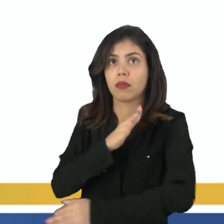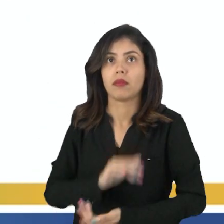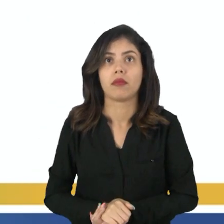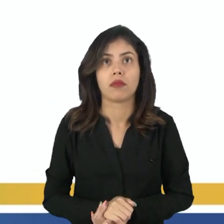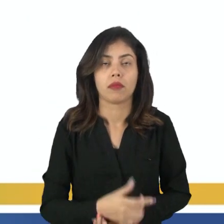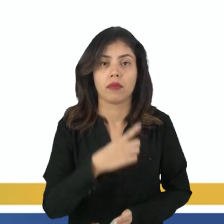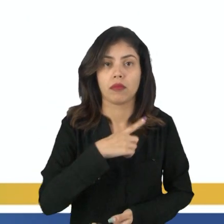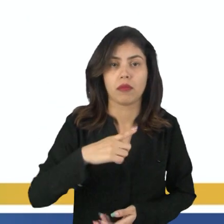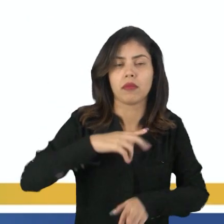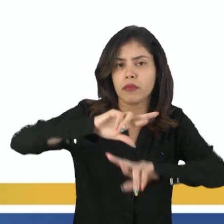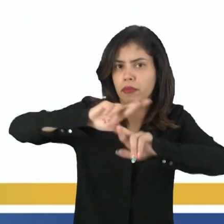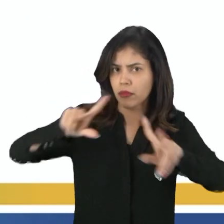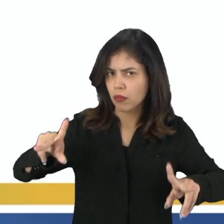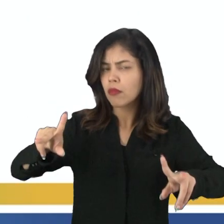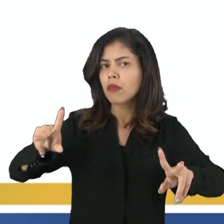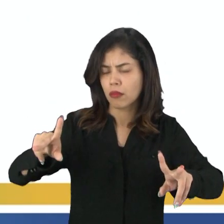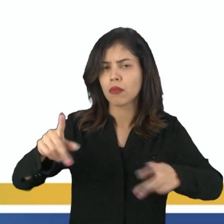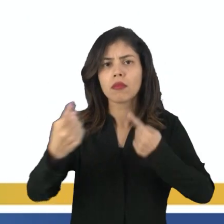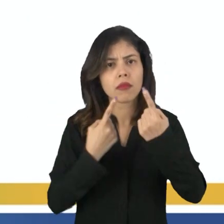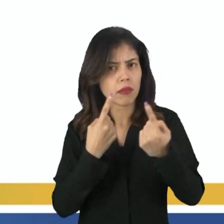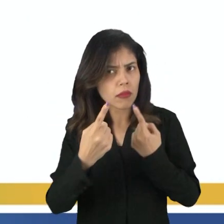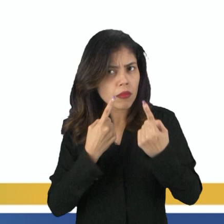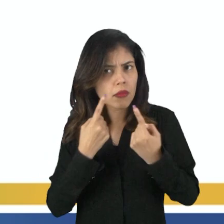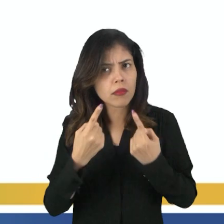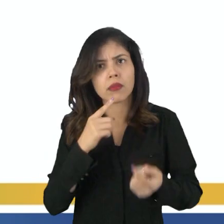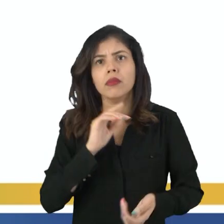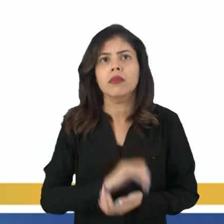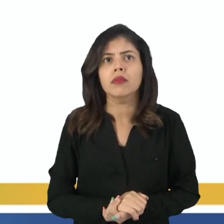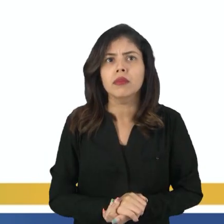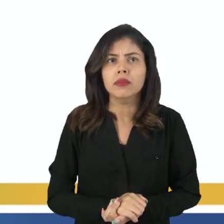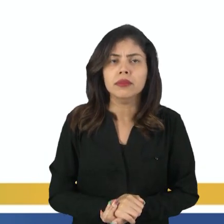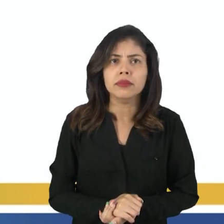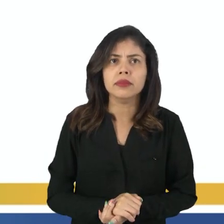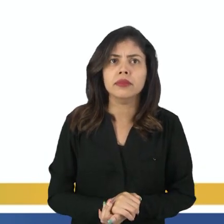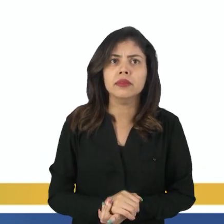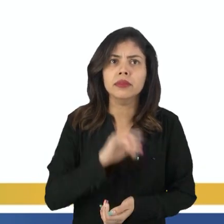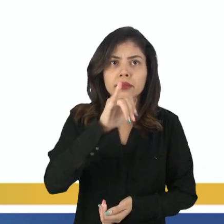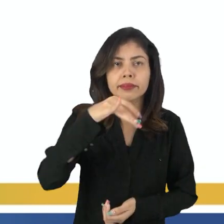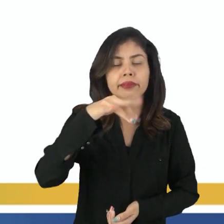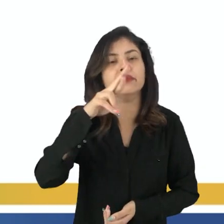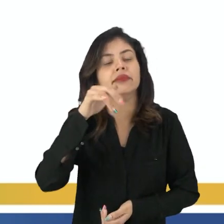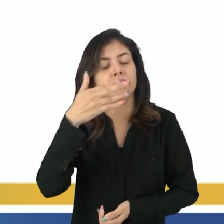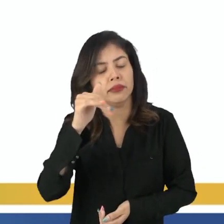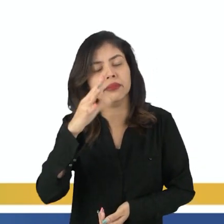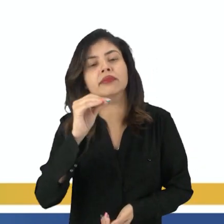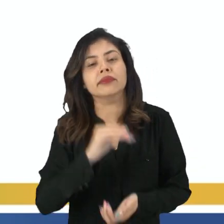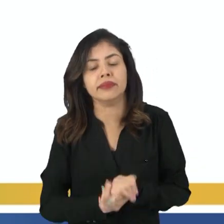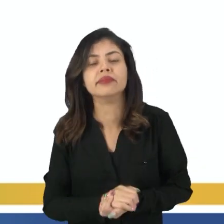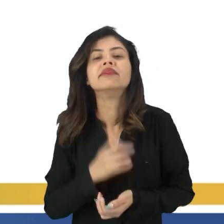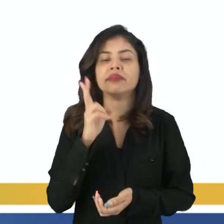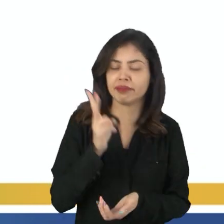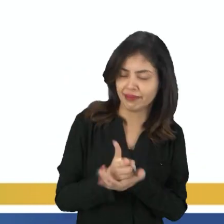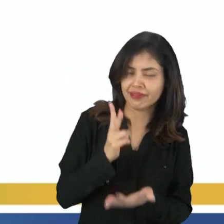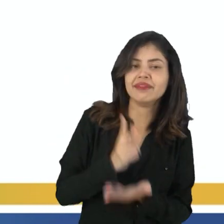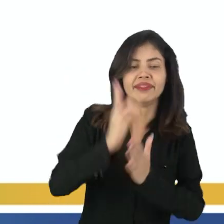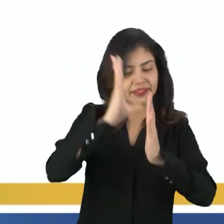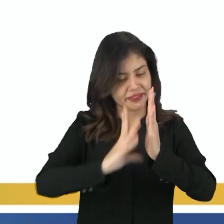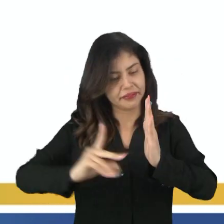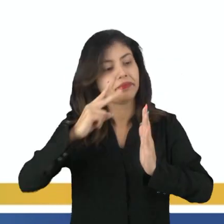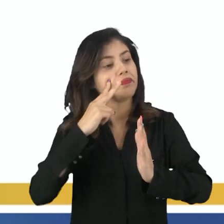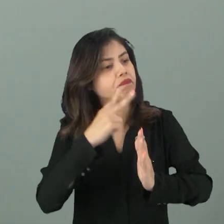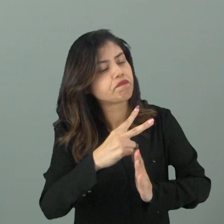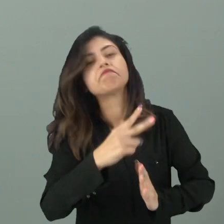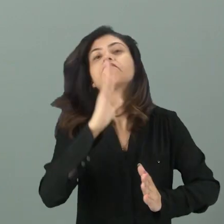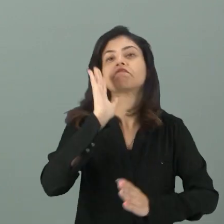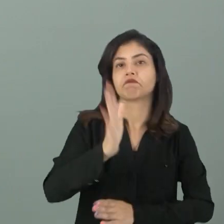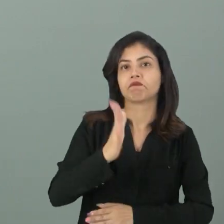possuíam maneiras distintas de comunicação e imitação era uma delas, tá? Então eles imitavam tudo aquilo que eles viam,